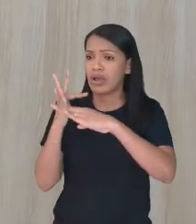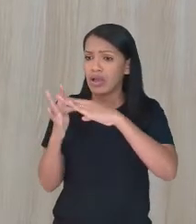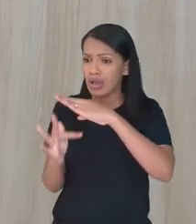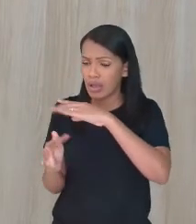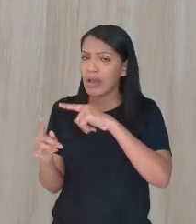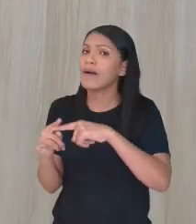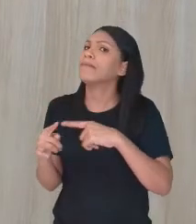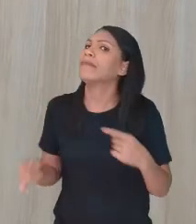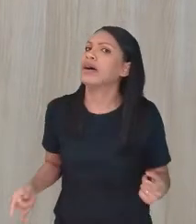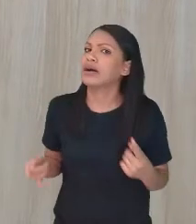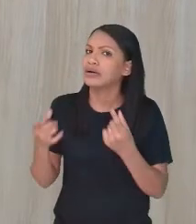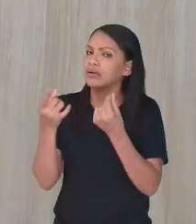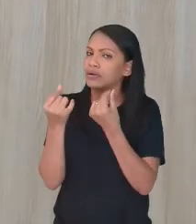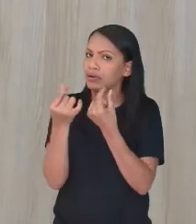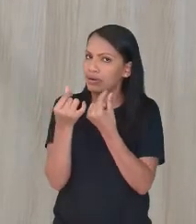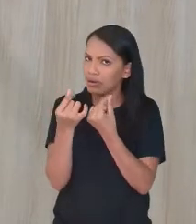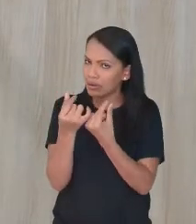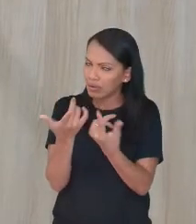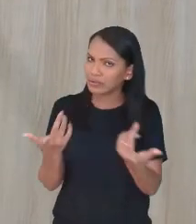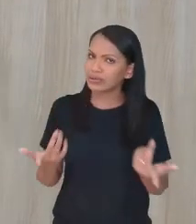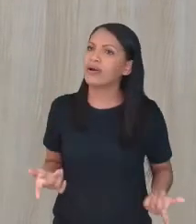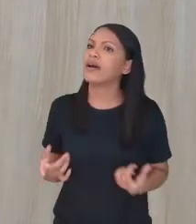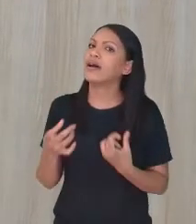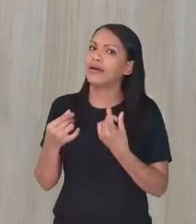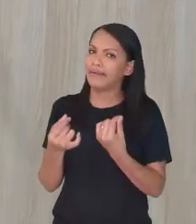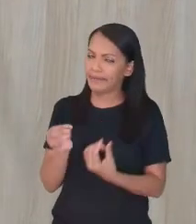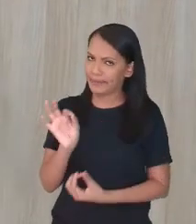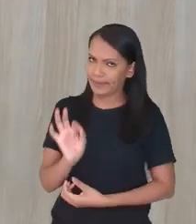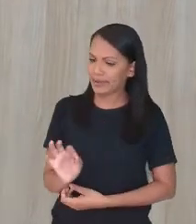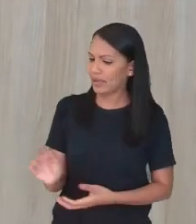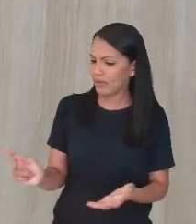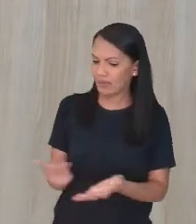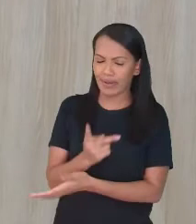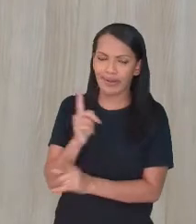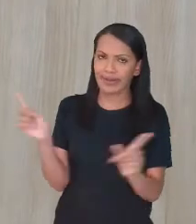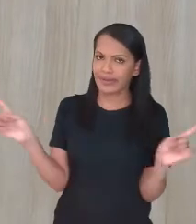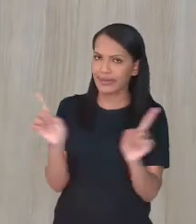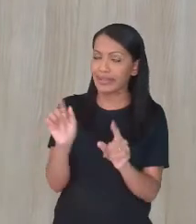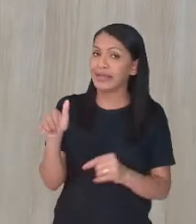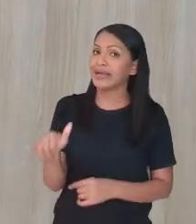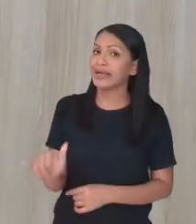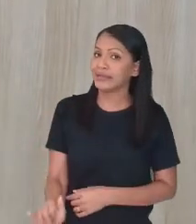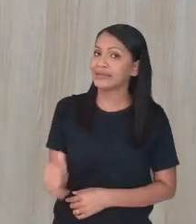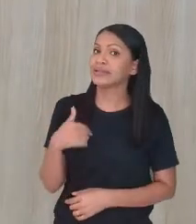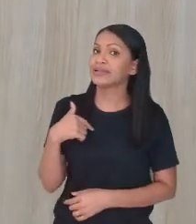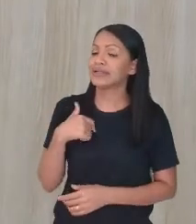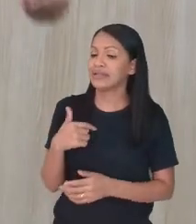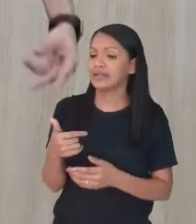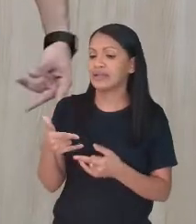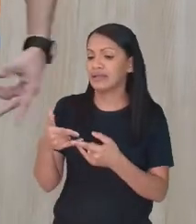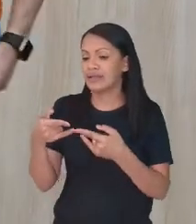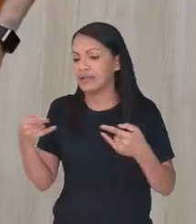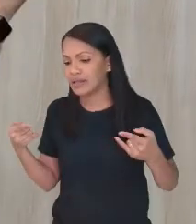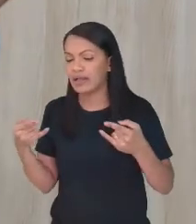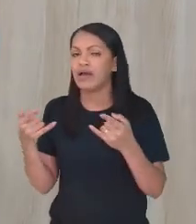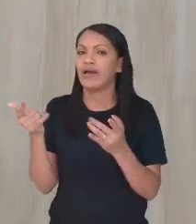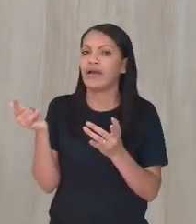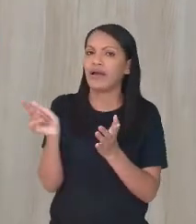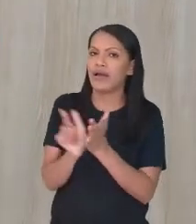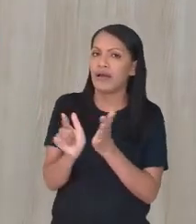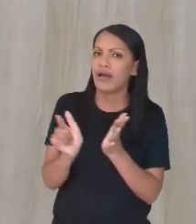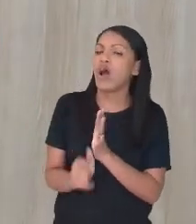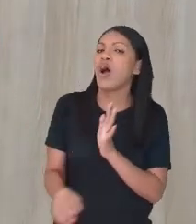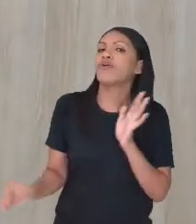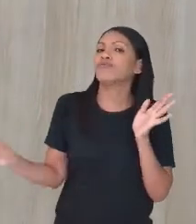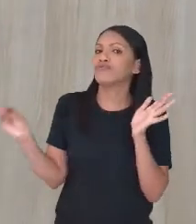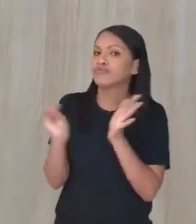com nota ou dinheiro, aí ele não erra, não. Se a gente colocar a nota lá faltando 25